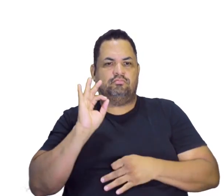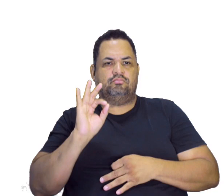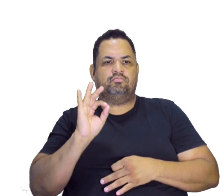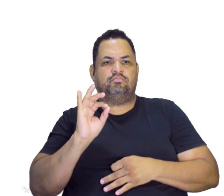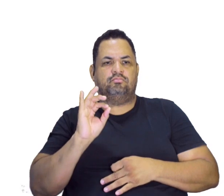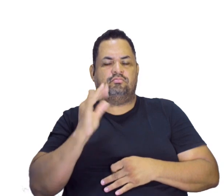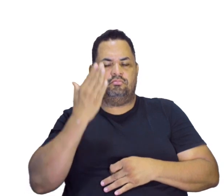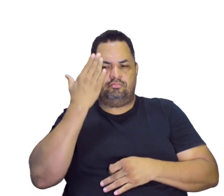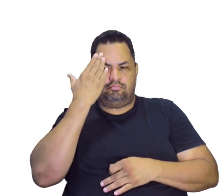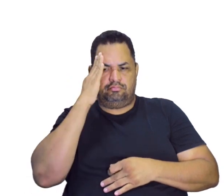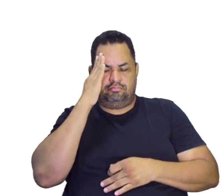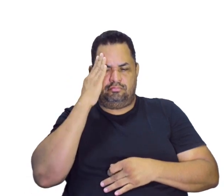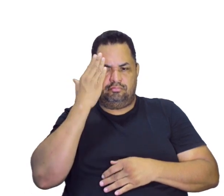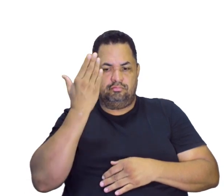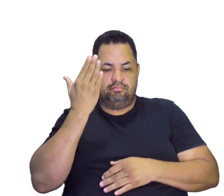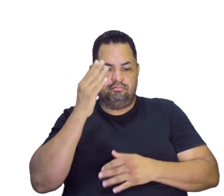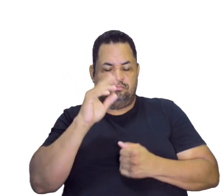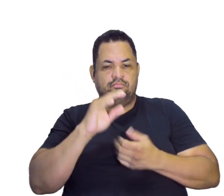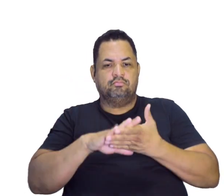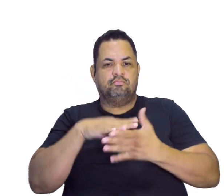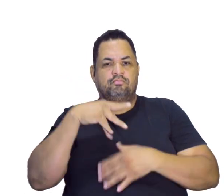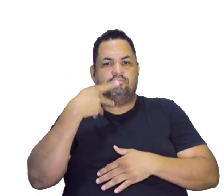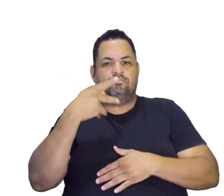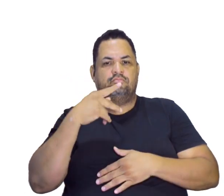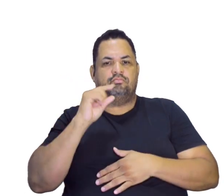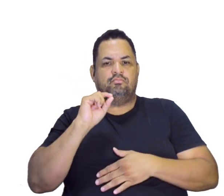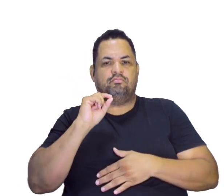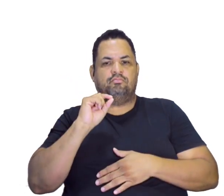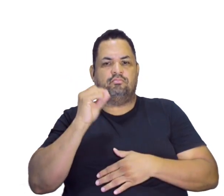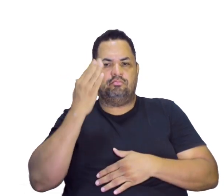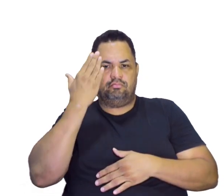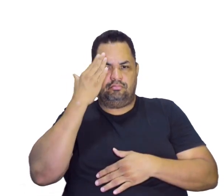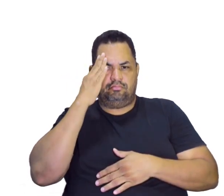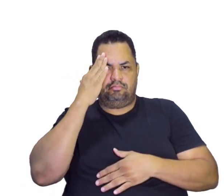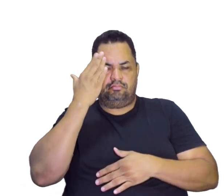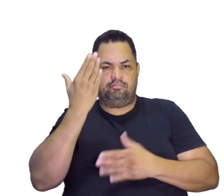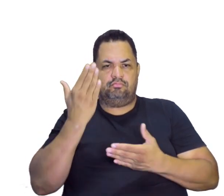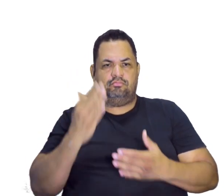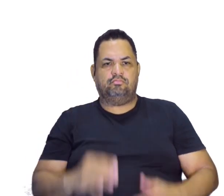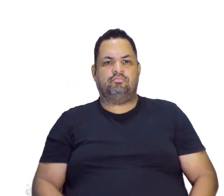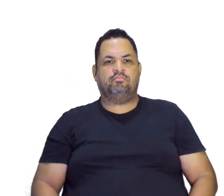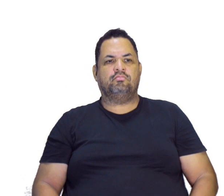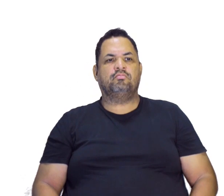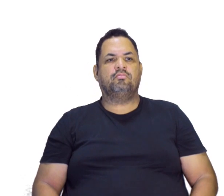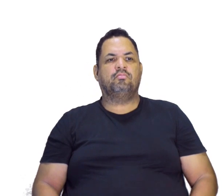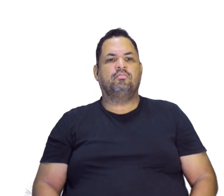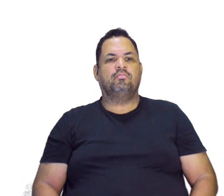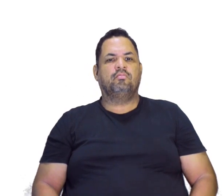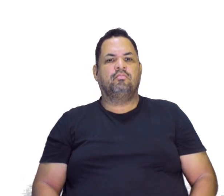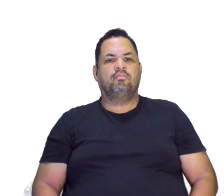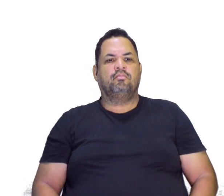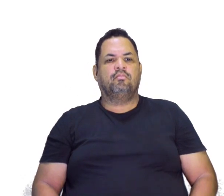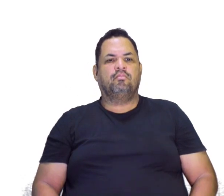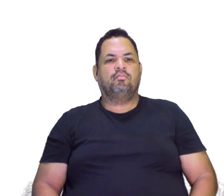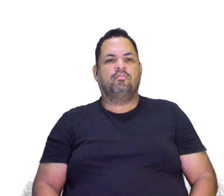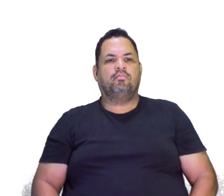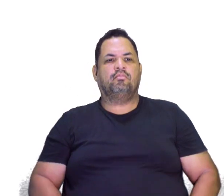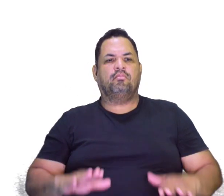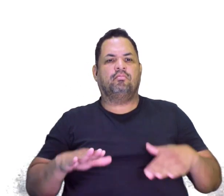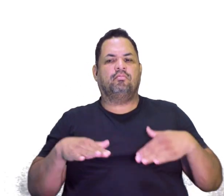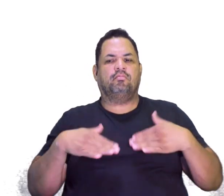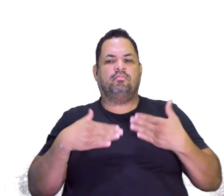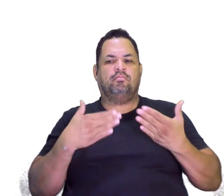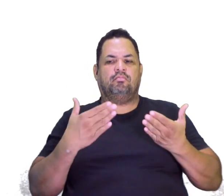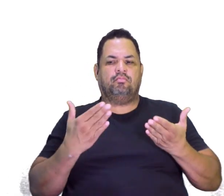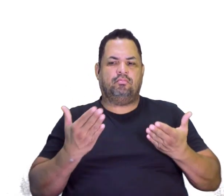ali, você entende de um jeito e você fala o que você entendeu. Isso aí é leitura, tá bom? Agora, quando fala aqui,